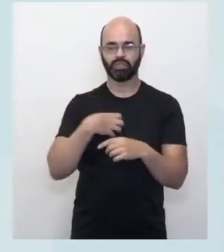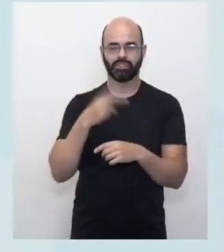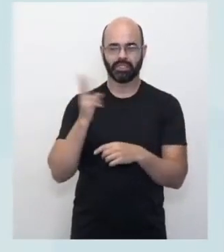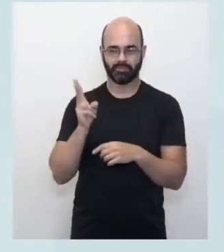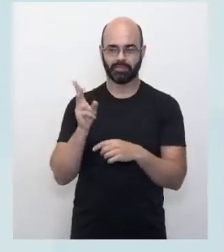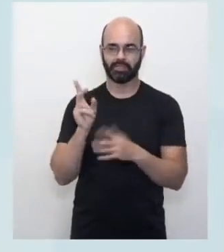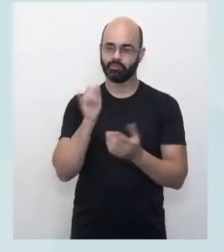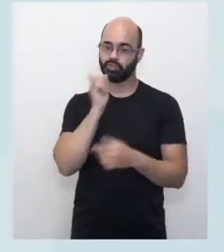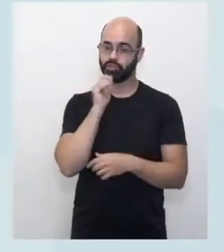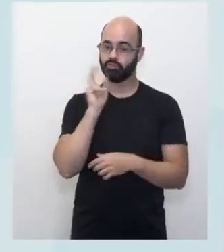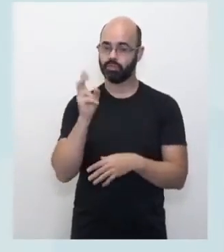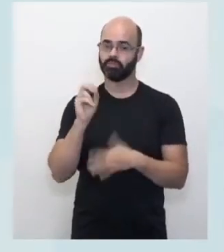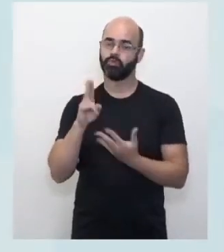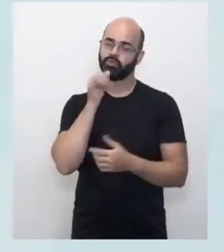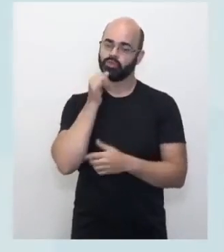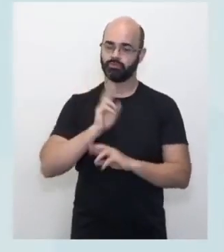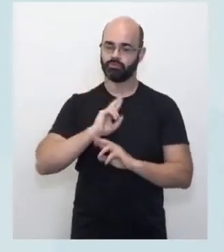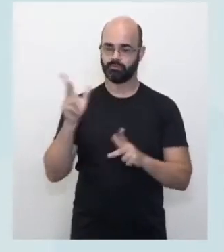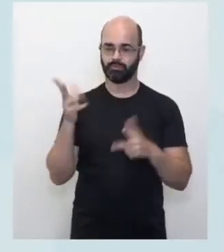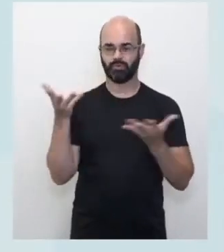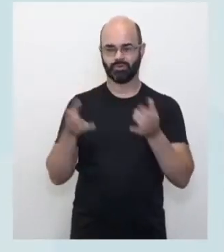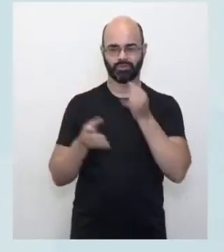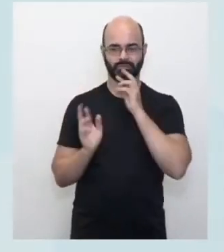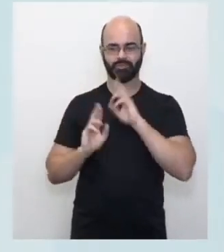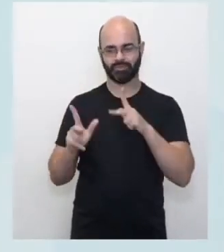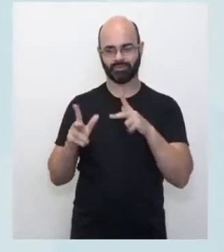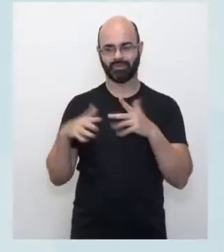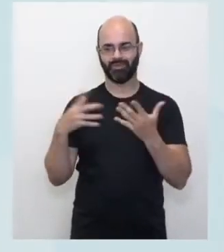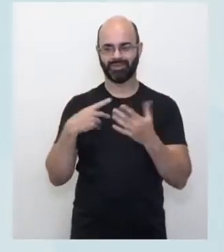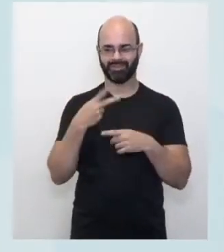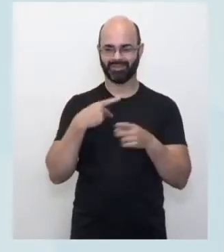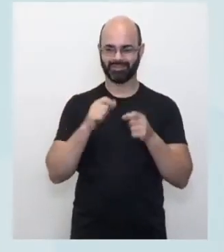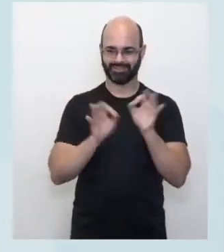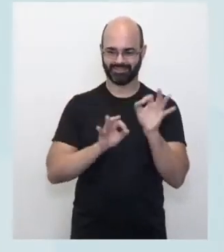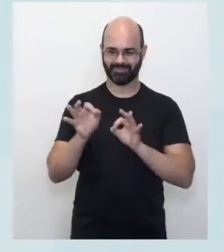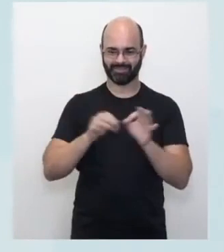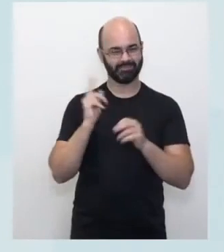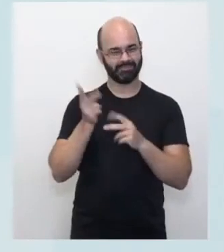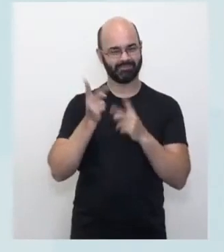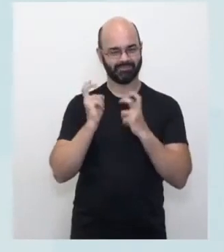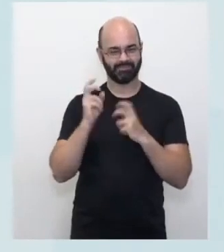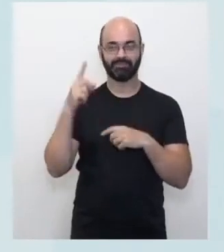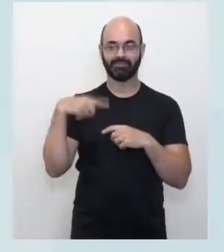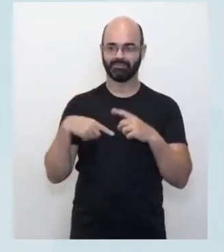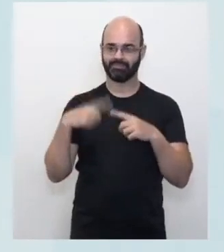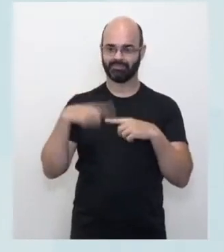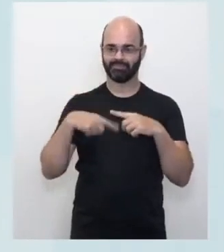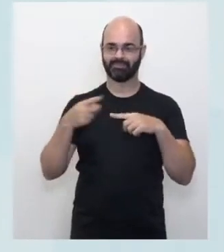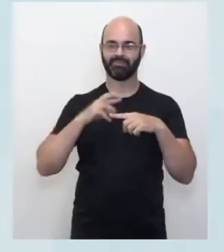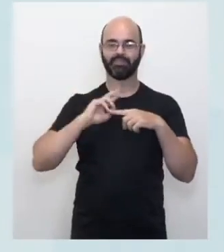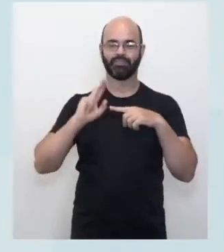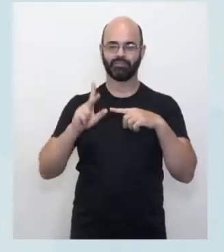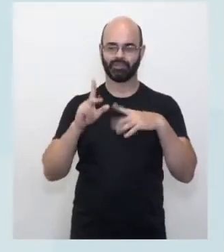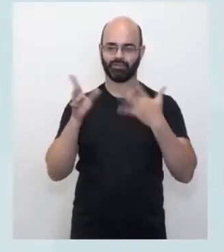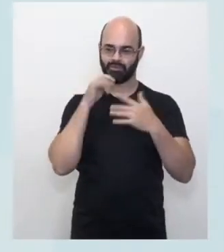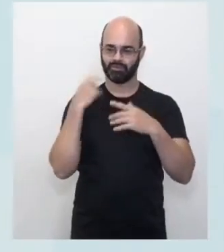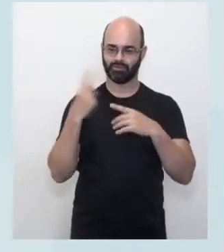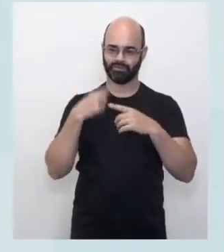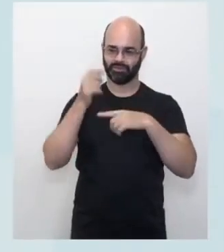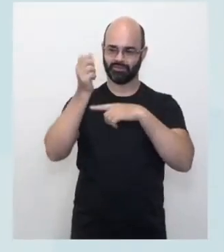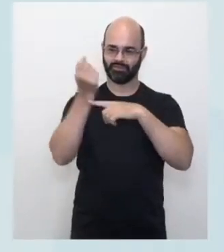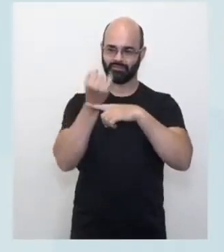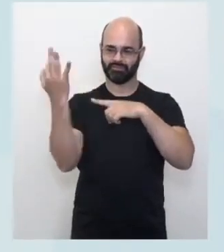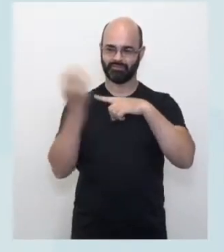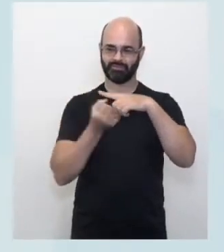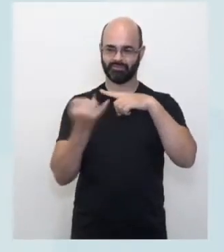mesma natureza. Vocês vão perceber na hora que a gente estiver fazendo cada uma delas, tá bom? Tem que lembrar que a gente está falando dessa fração, que na fração